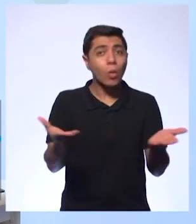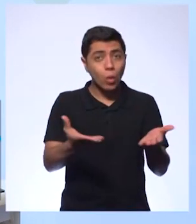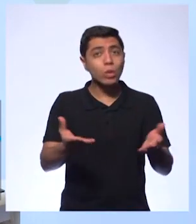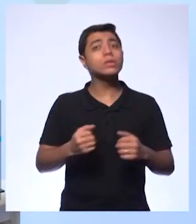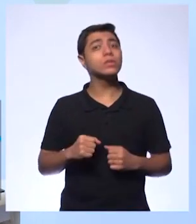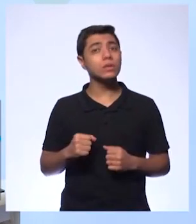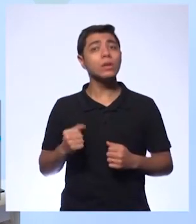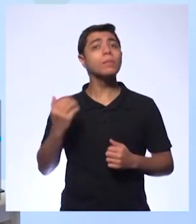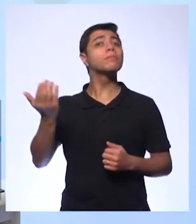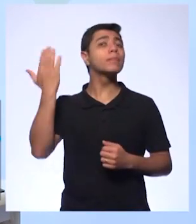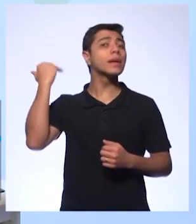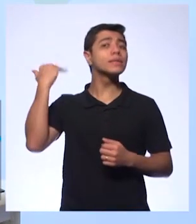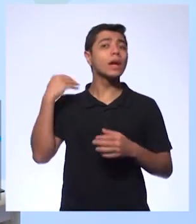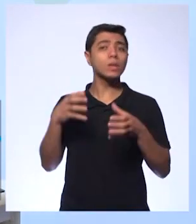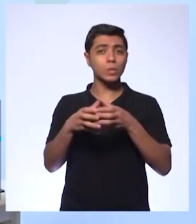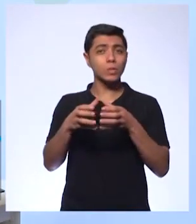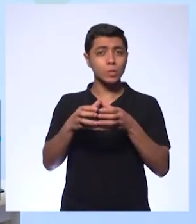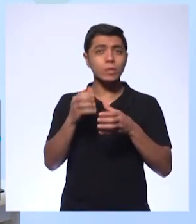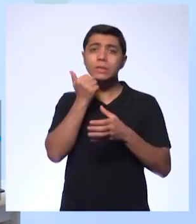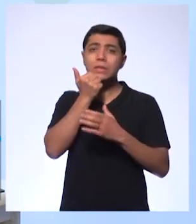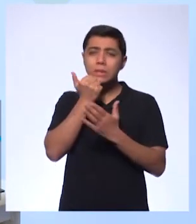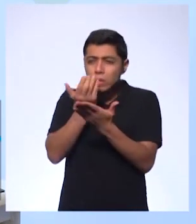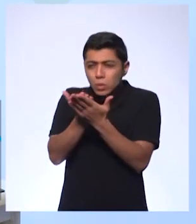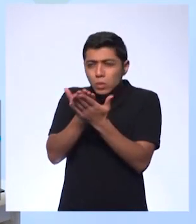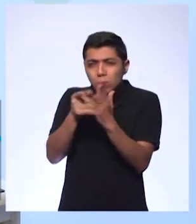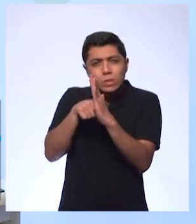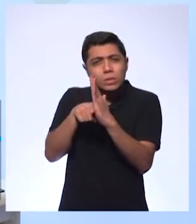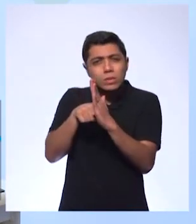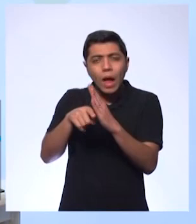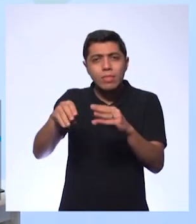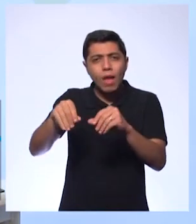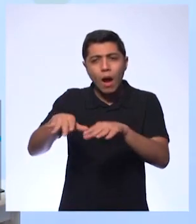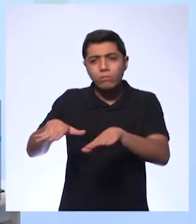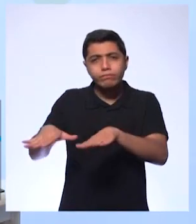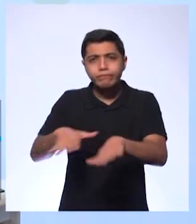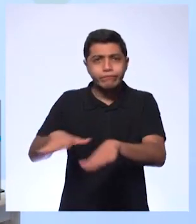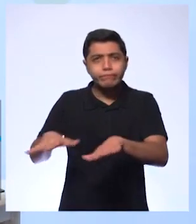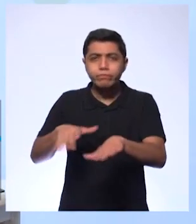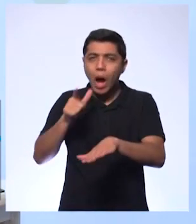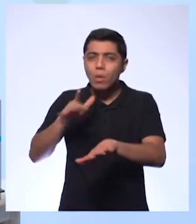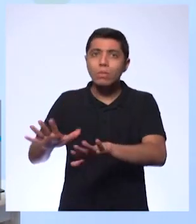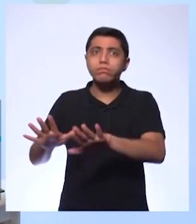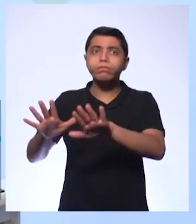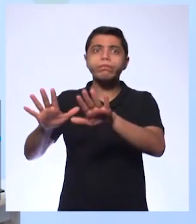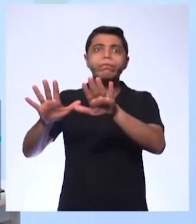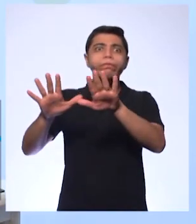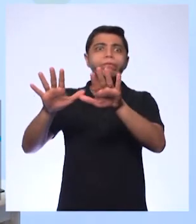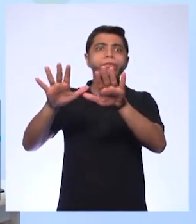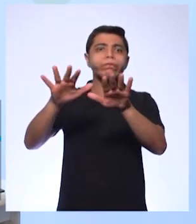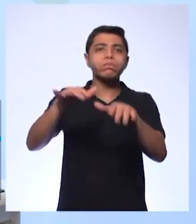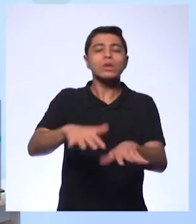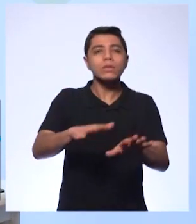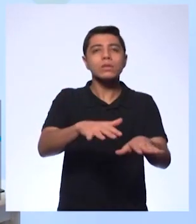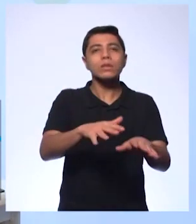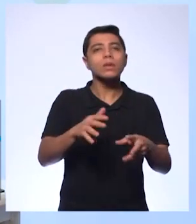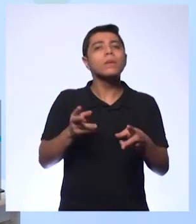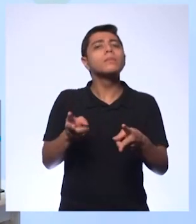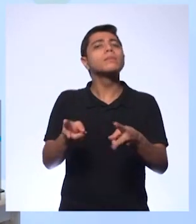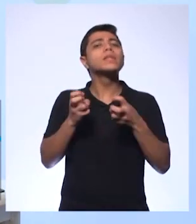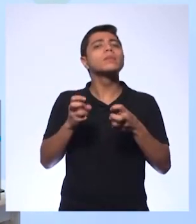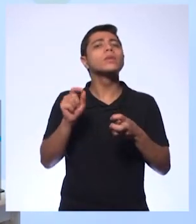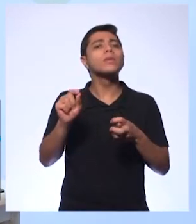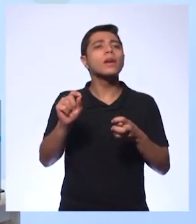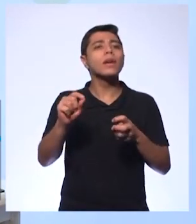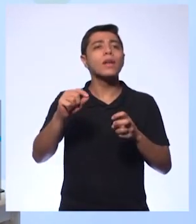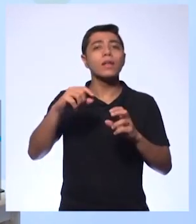época que esse tremor de terra que ocasionou o tsunami fez com que a terra tivesse um deslocamento de 1 a 5